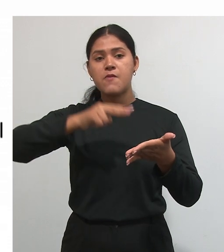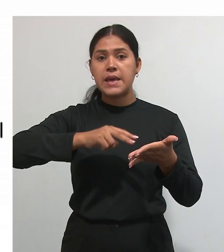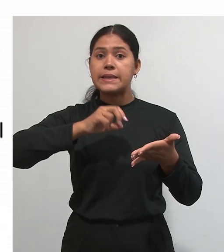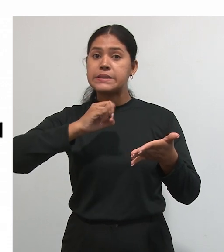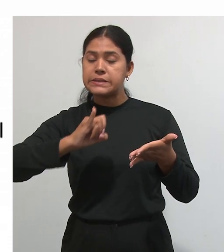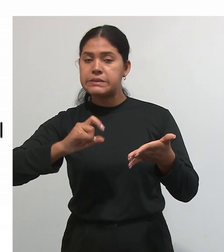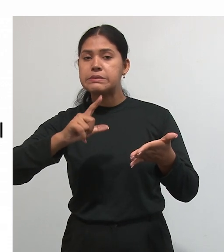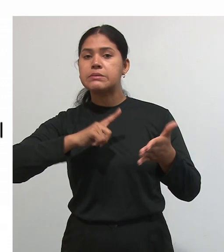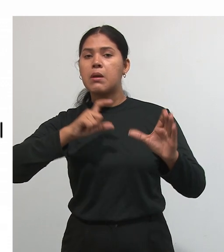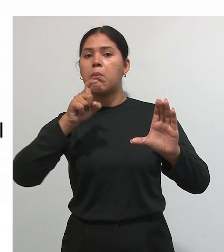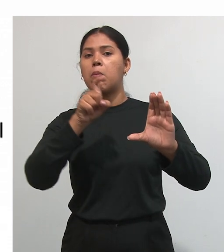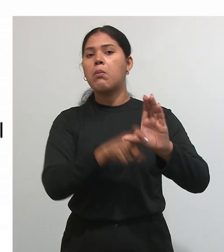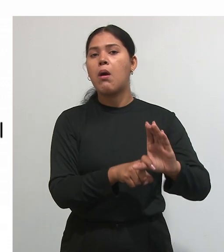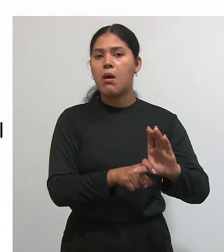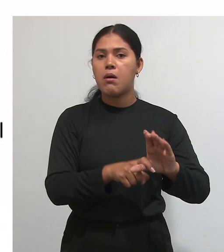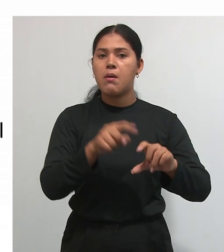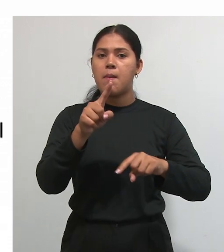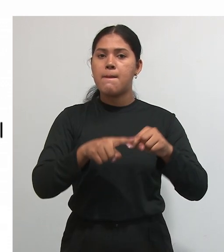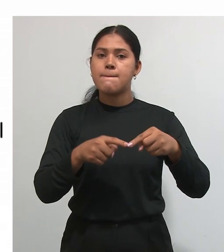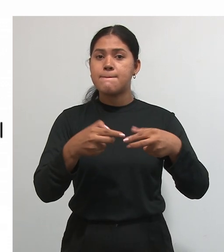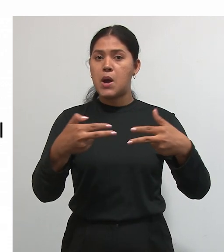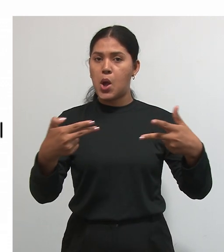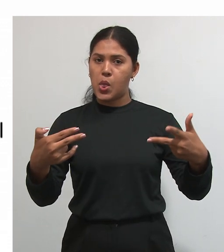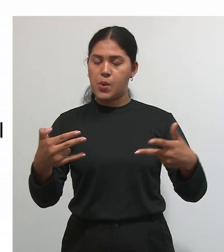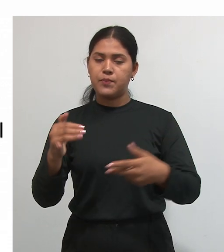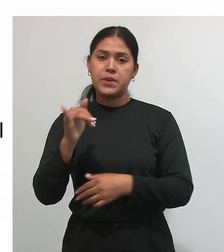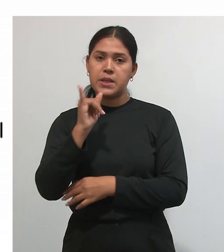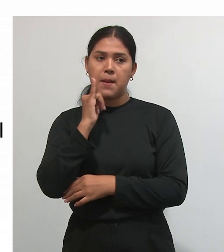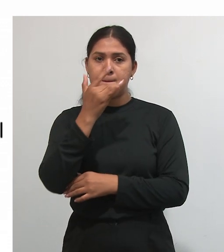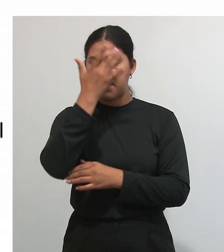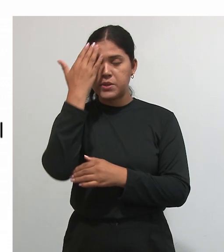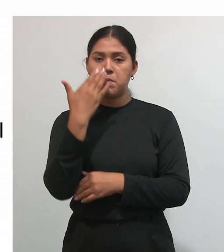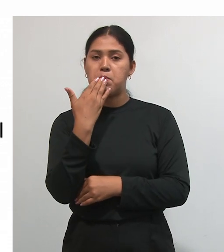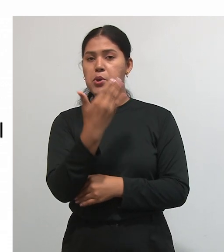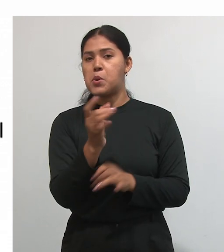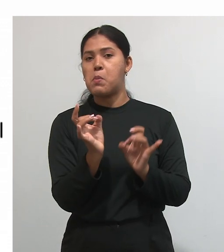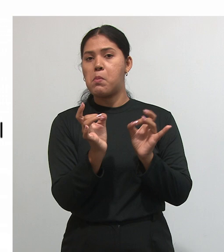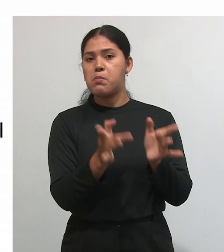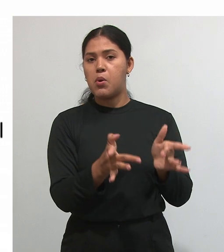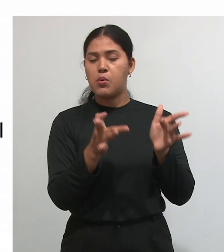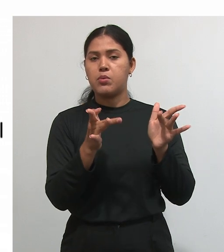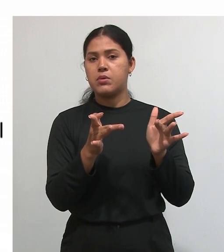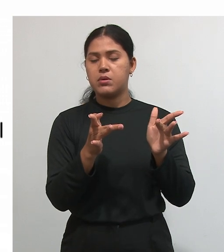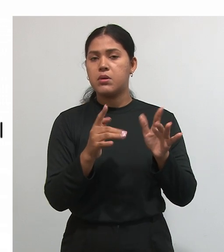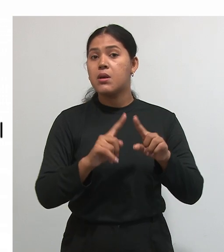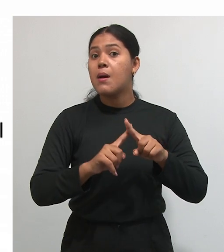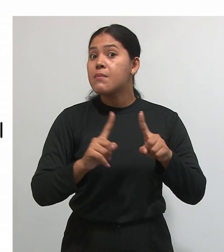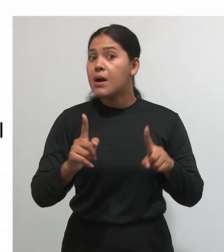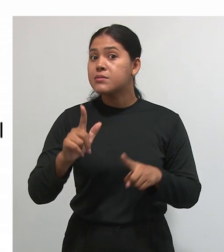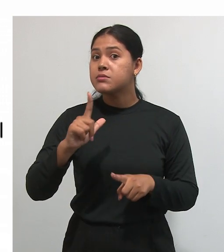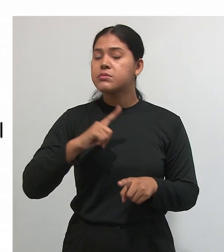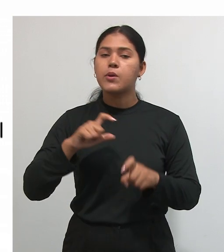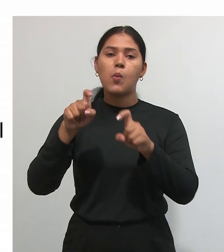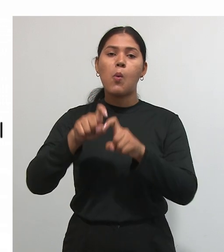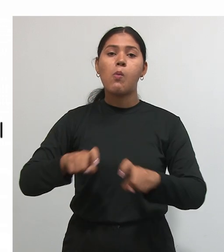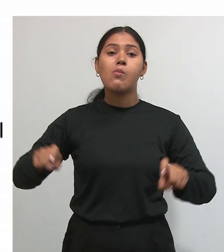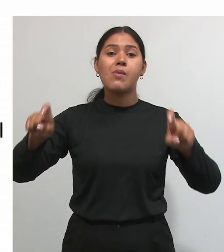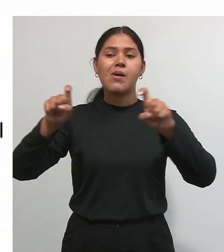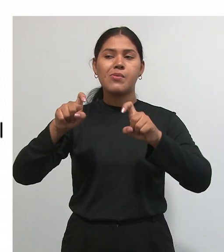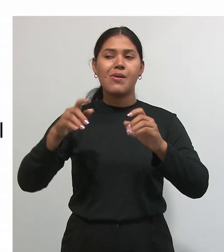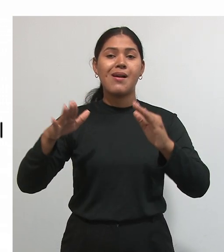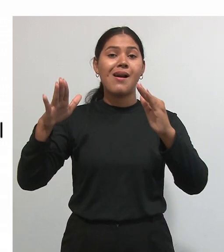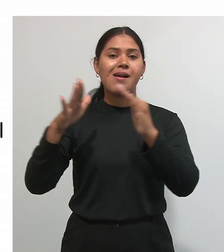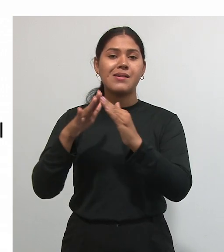seja, um servidor pediu, por exemplo, exoneração, só que ele estava com um computador lá na casa dele.